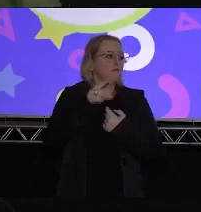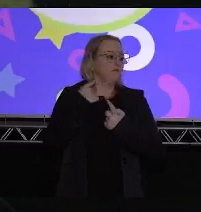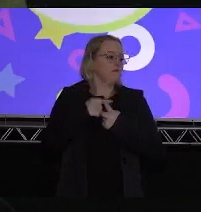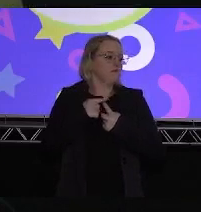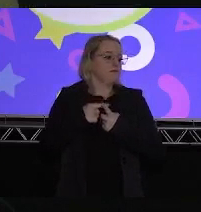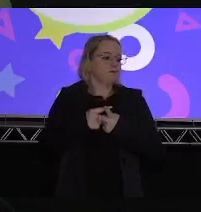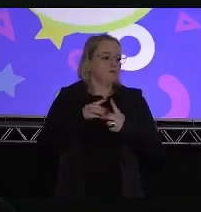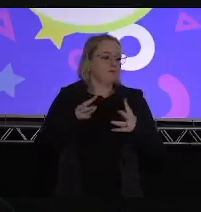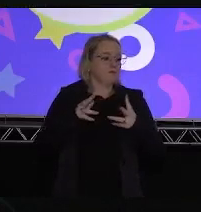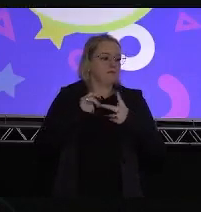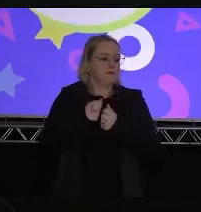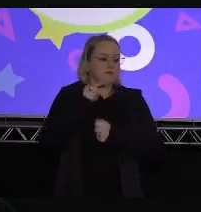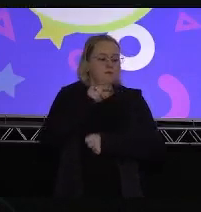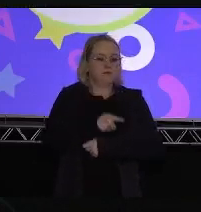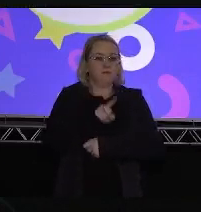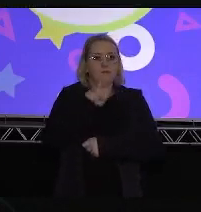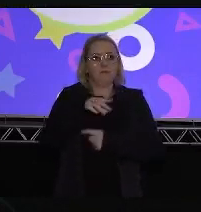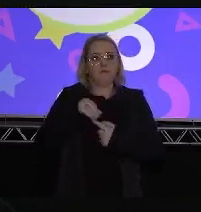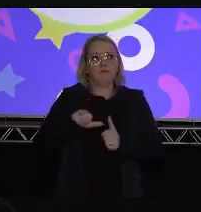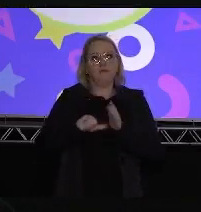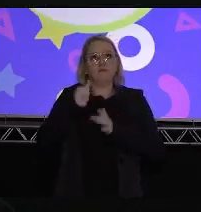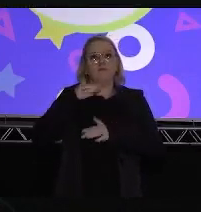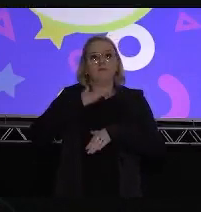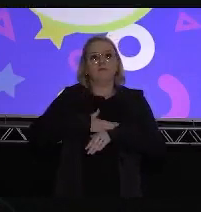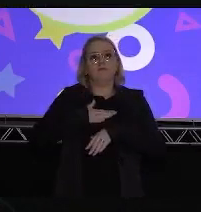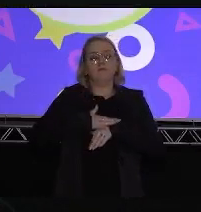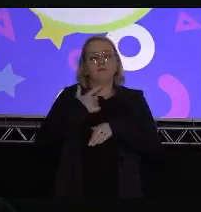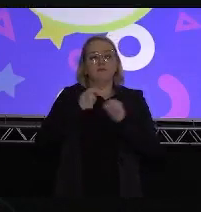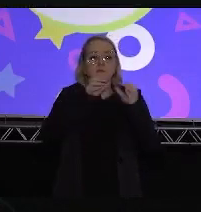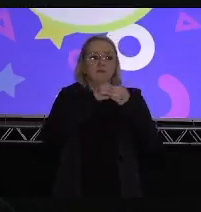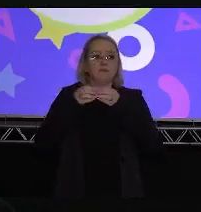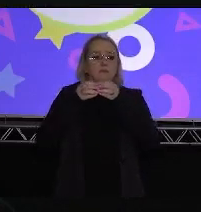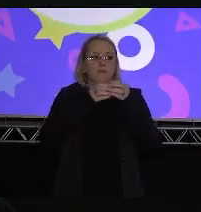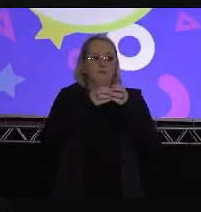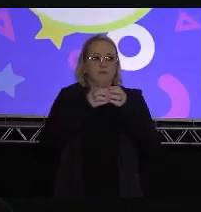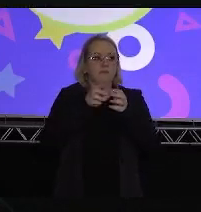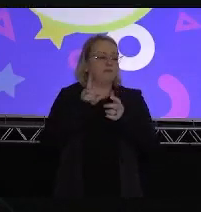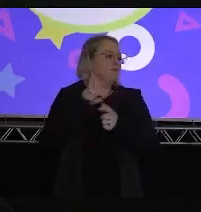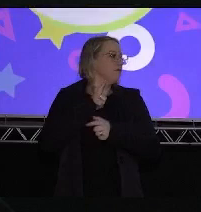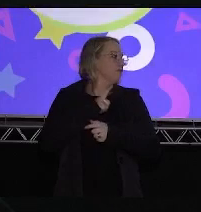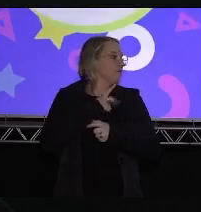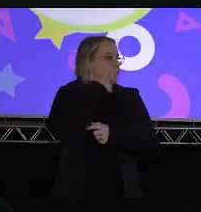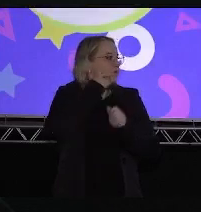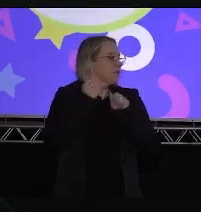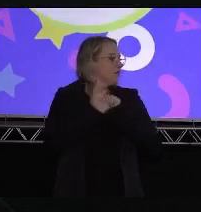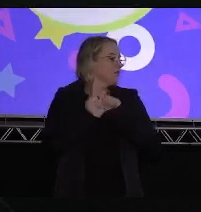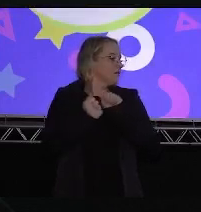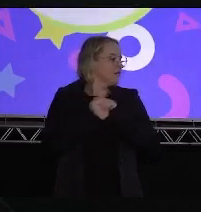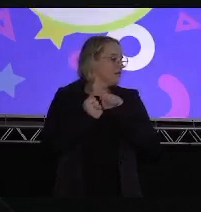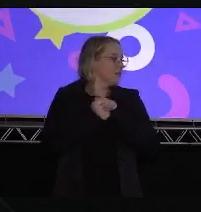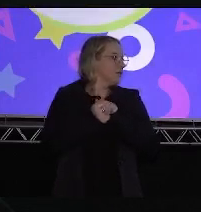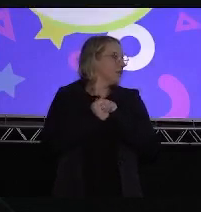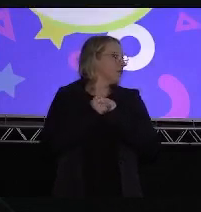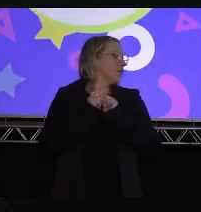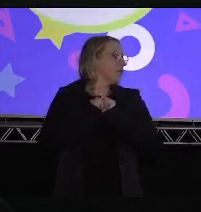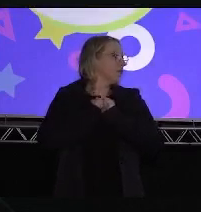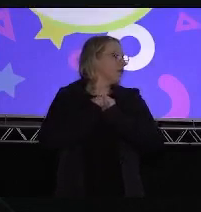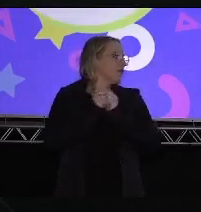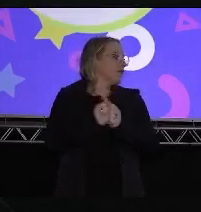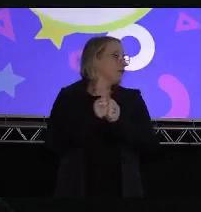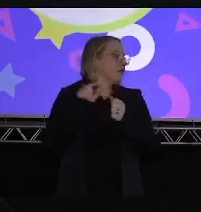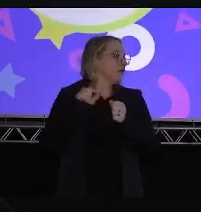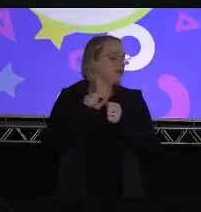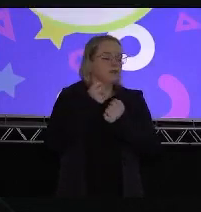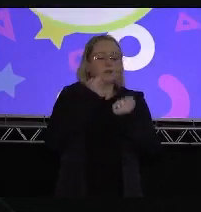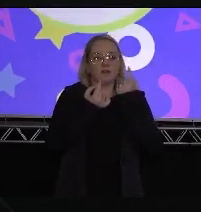E tudo isso, desde um primeiro momento, a galera do Estágio DB estava envolvida, estava dando pitaco, estavam trazendo